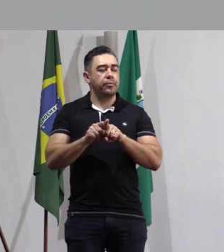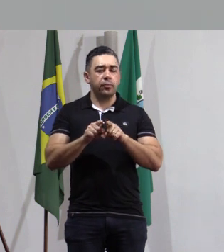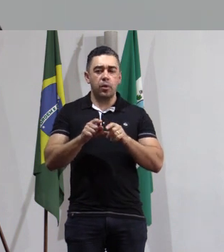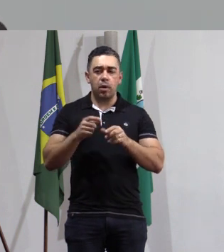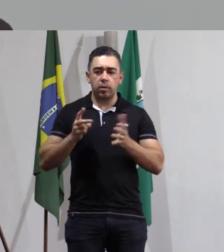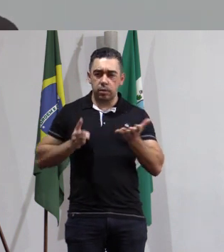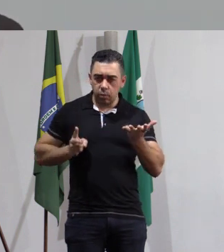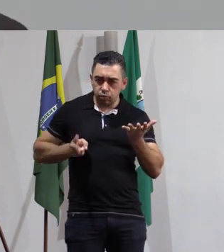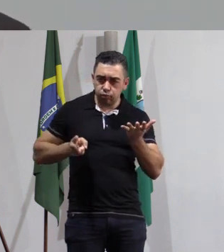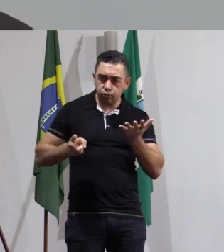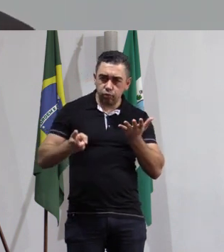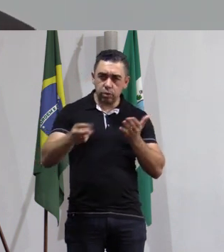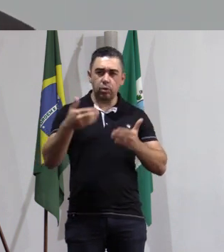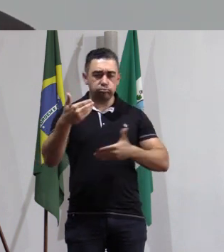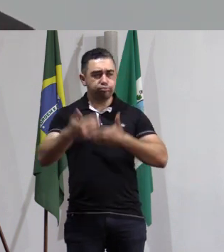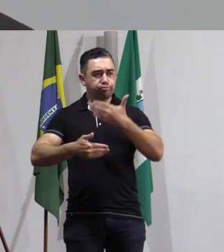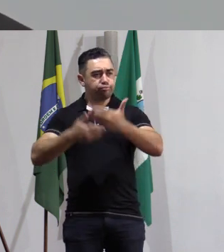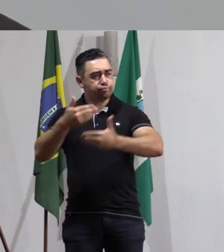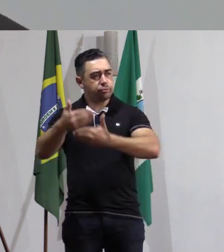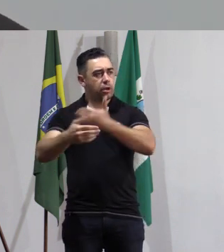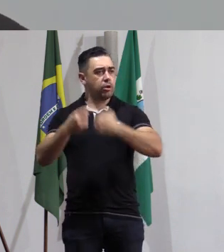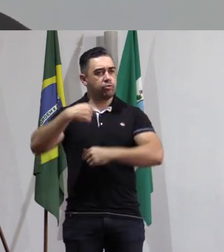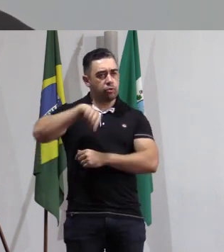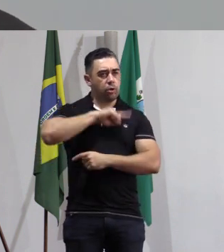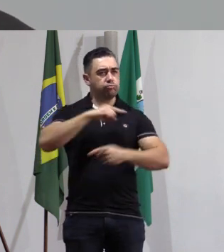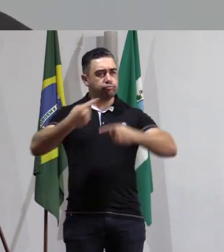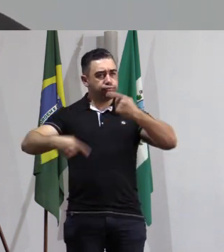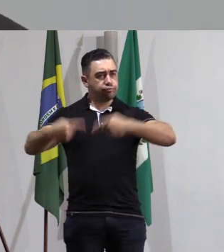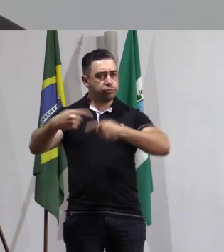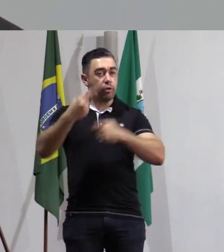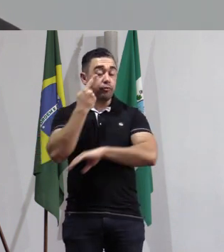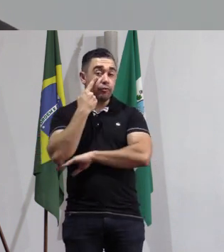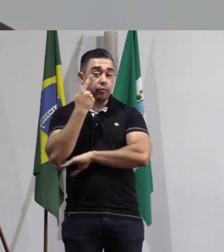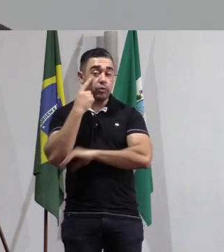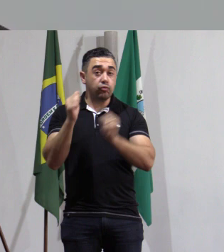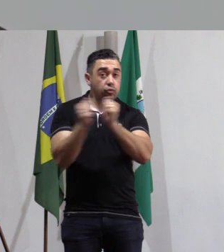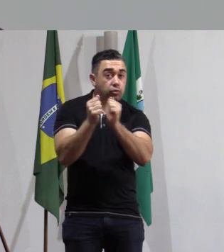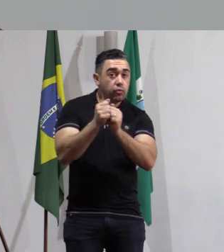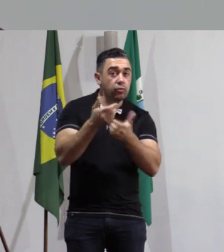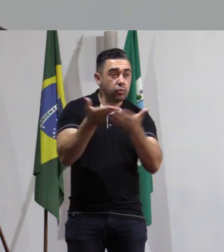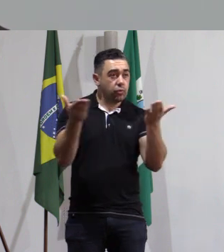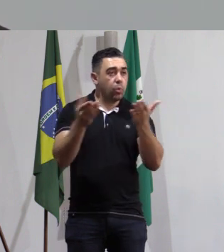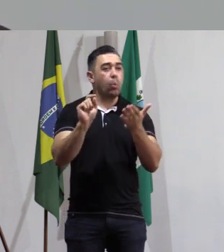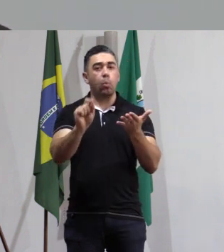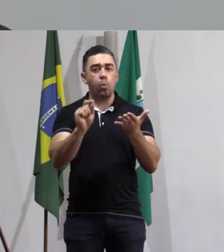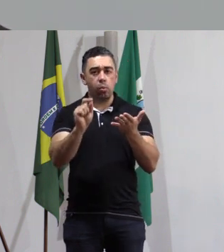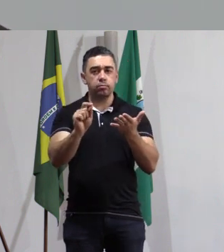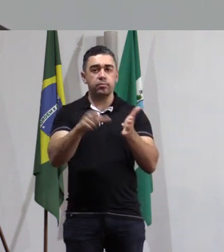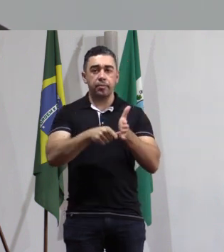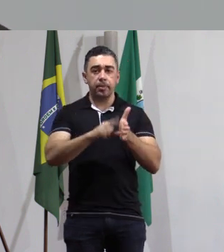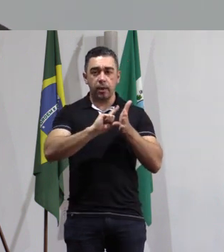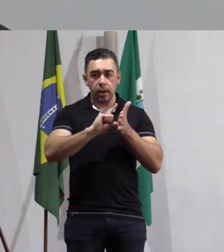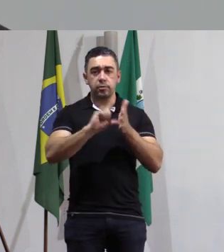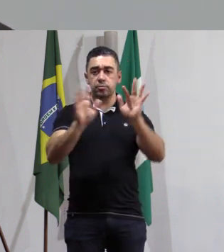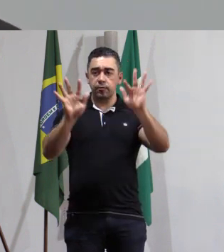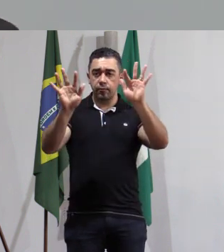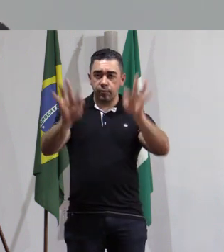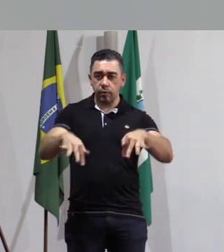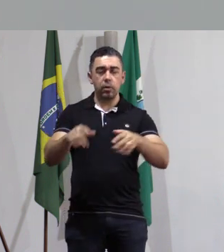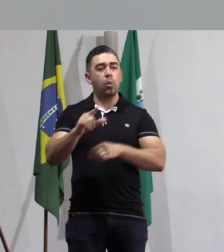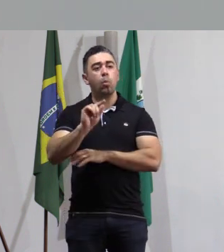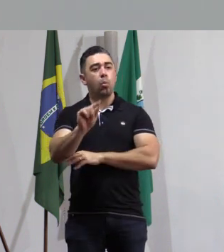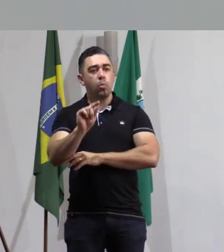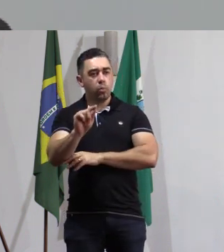discussão caminhe, e vamos avaliando isso juntos, a possibilidade, antes dos encaminhamentos finais,